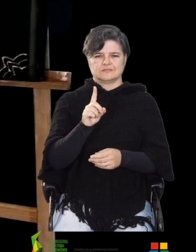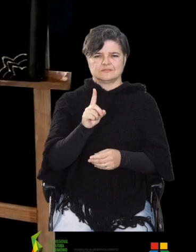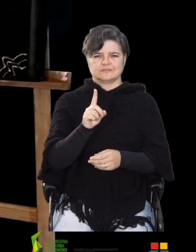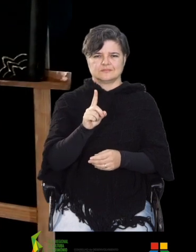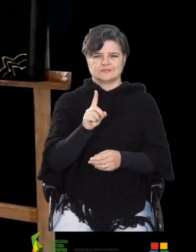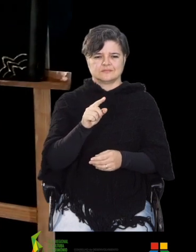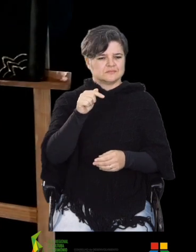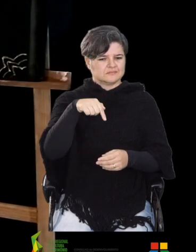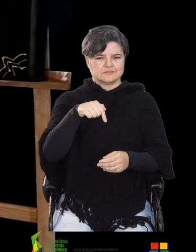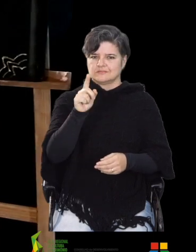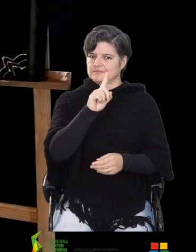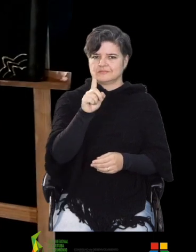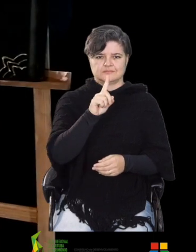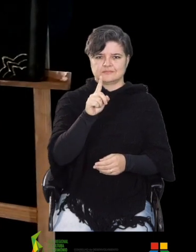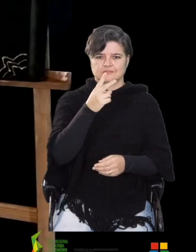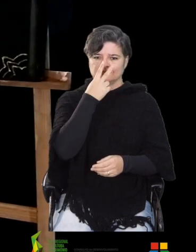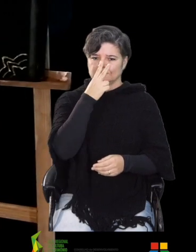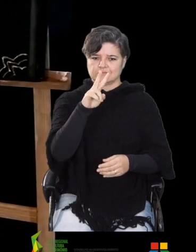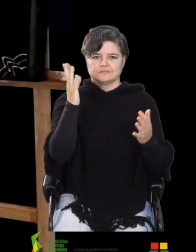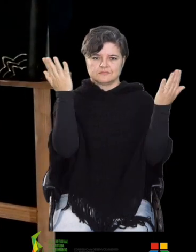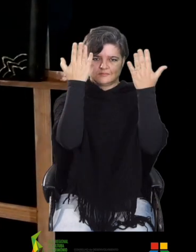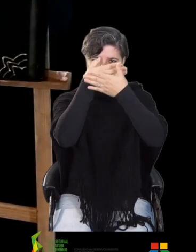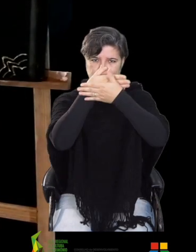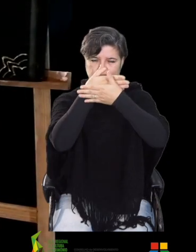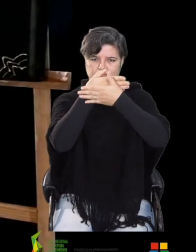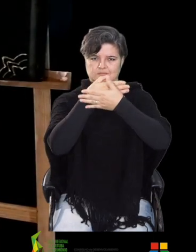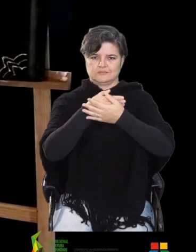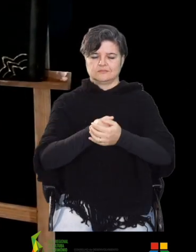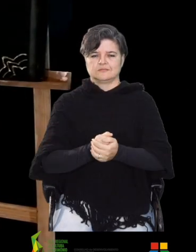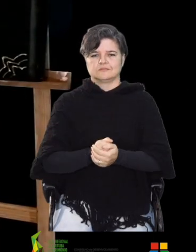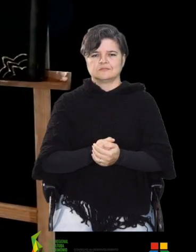elas não estão aqui não não tô vendo aonde